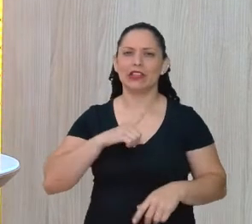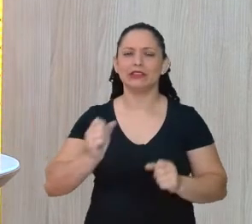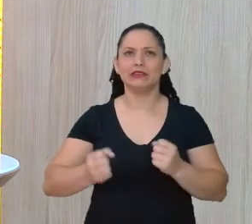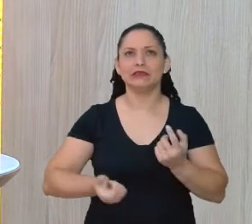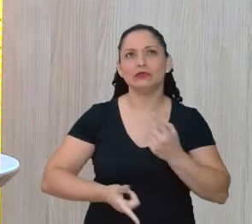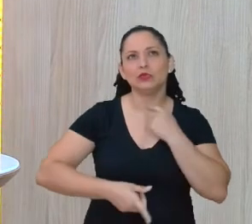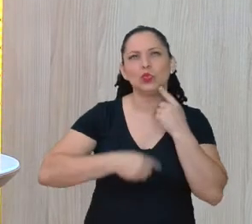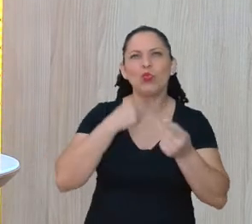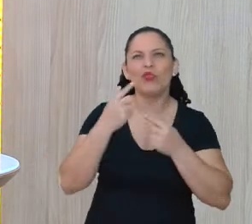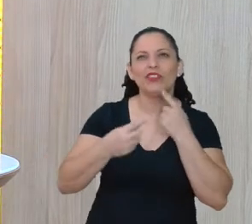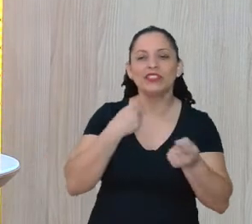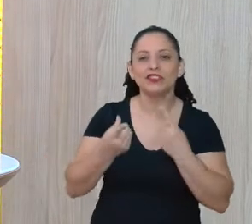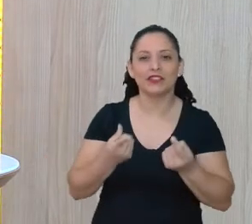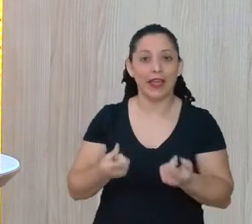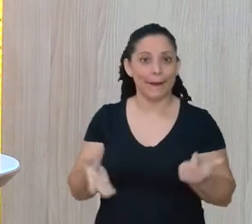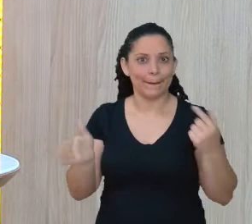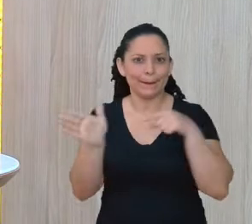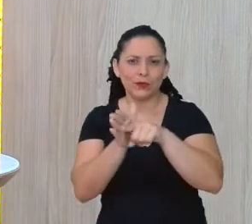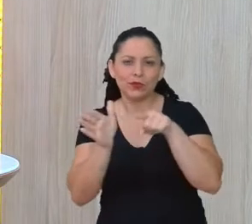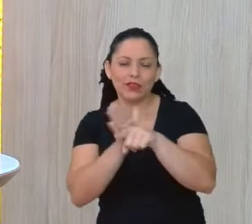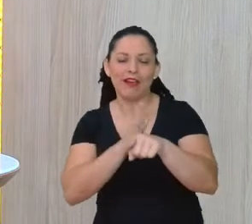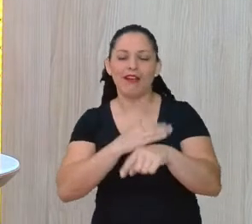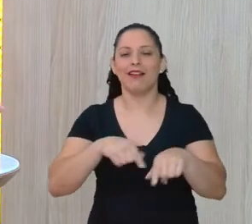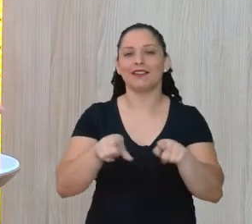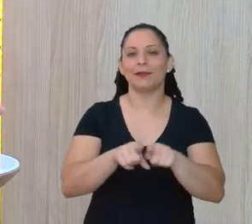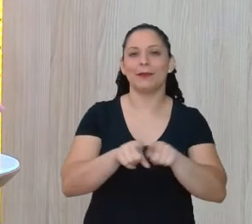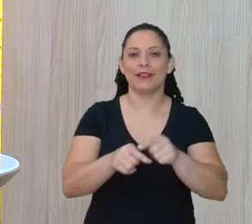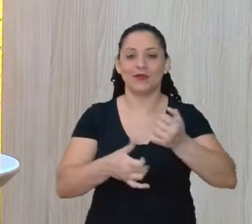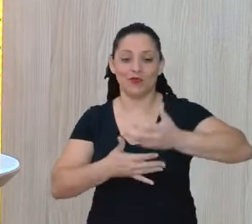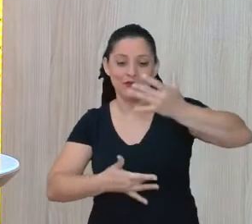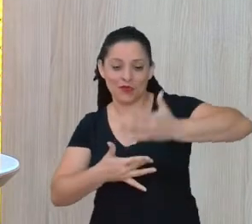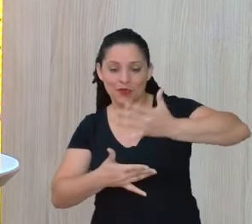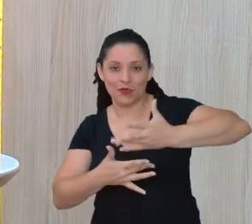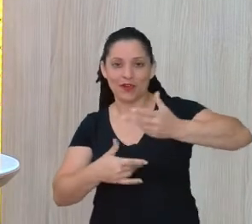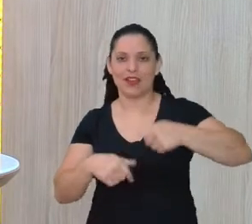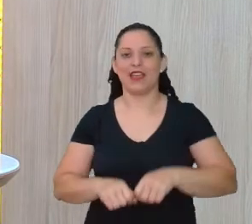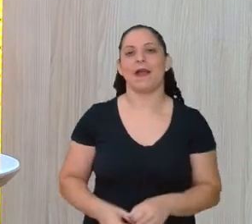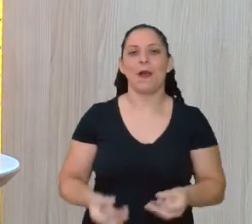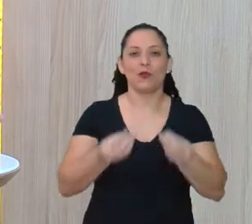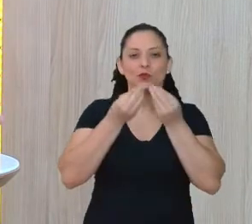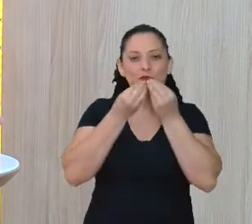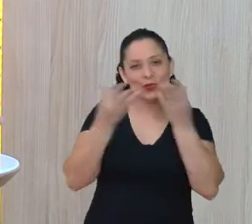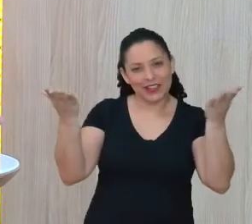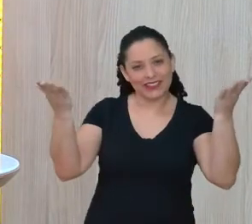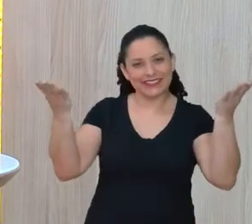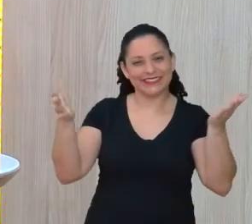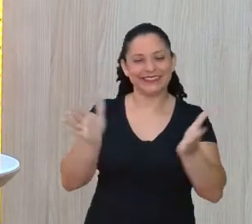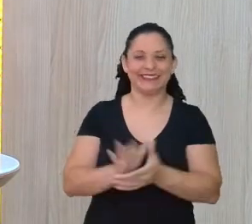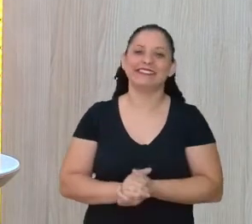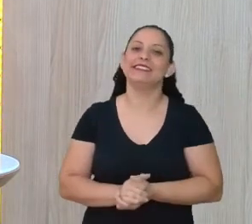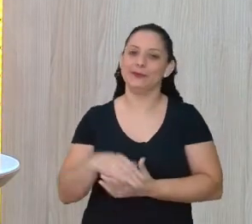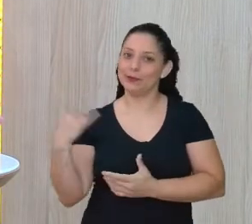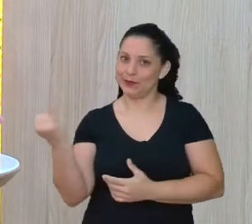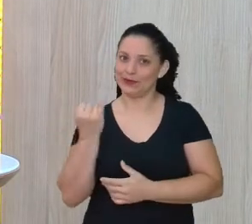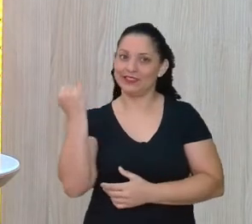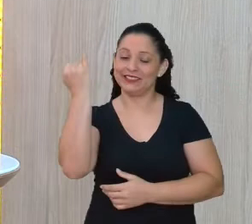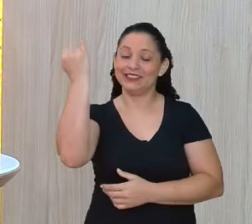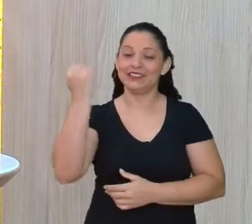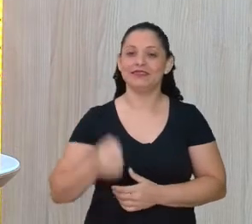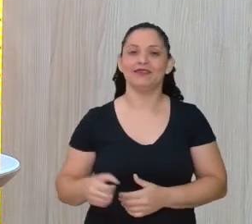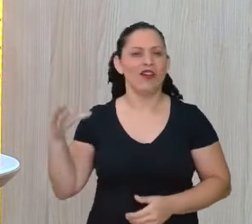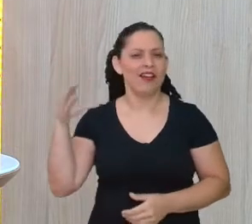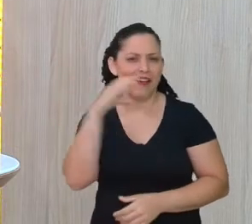Deixar comentários, mandar um beijo, né? Porque a gente adora também afeto, que Não é é? importante. Então,